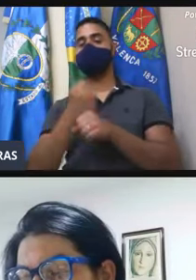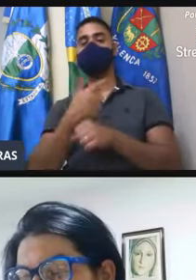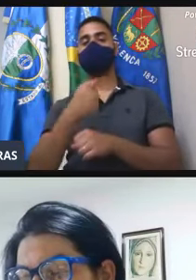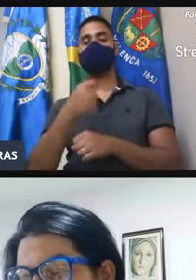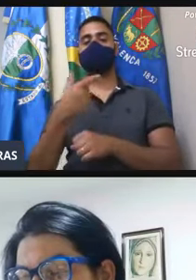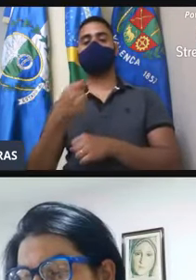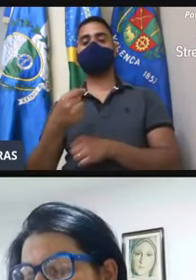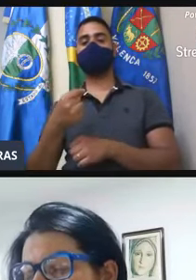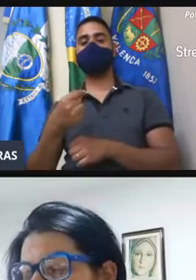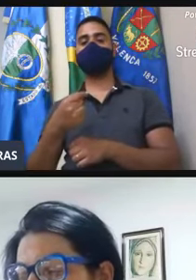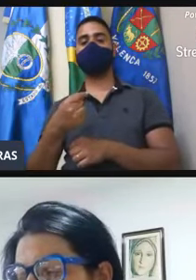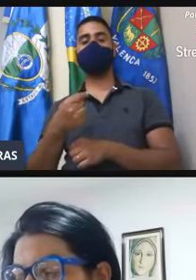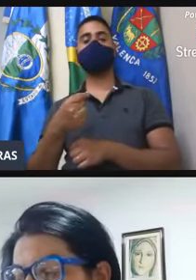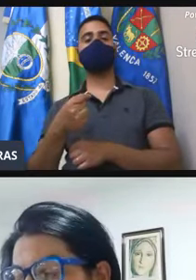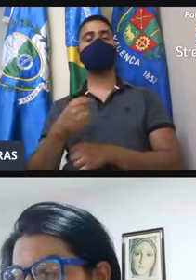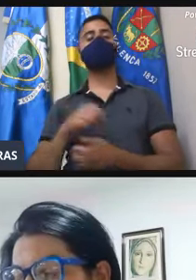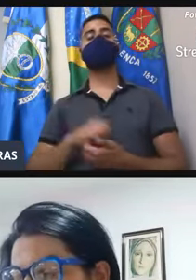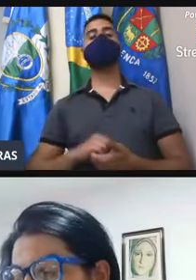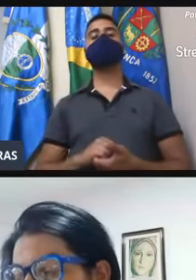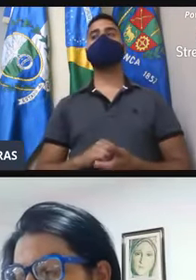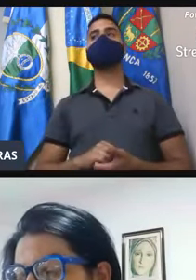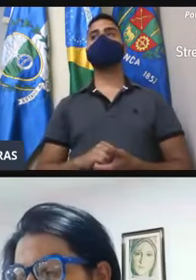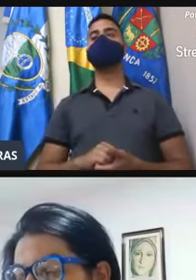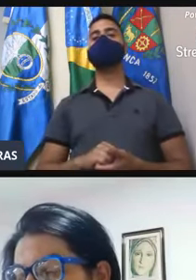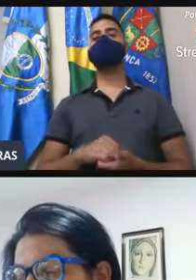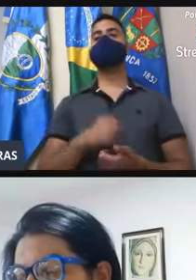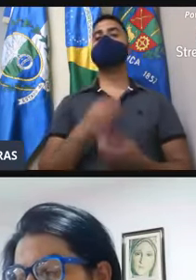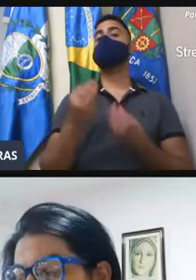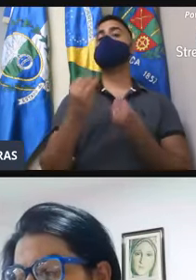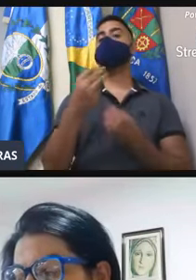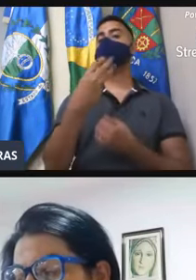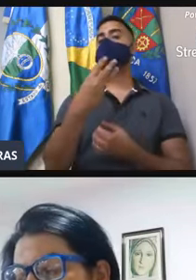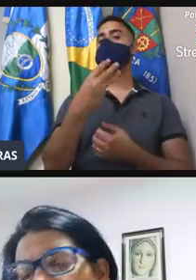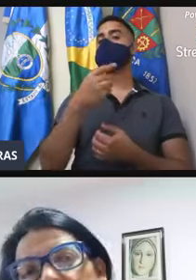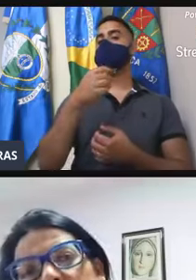11.132/2020, o valor de alimentação de